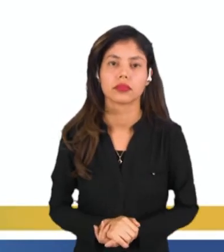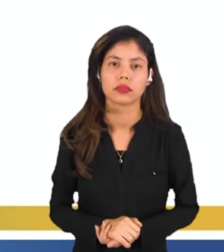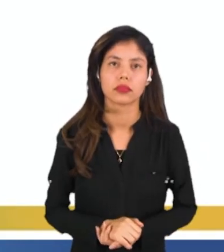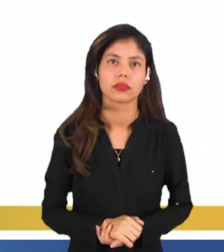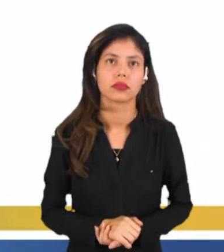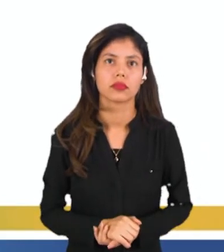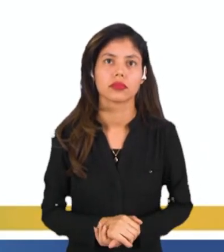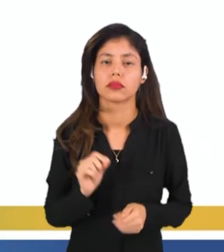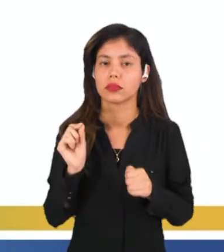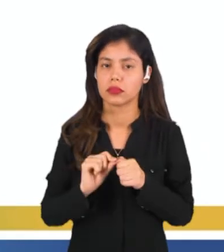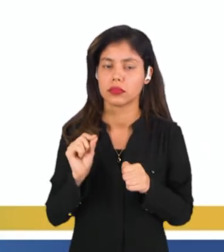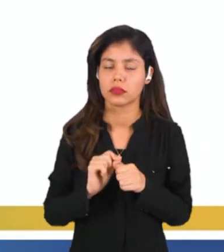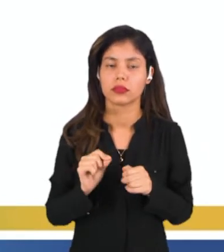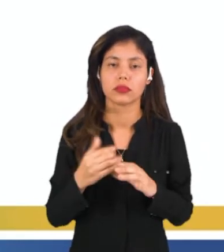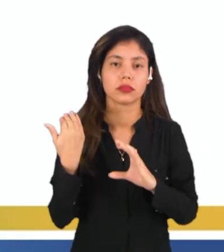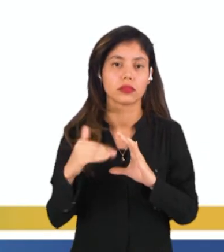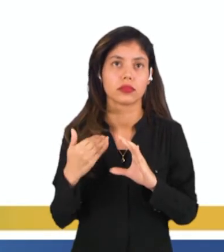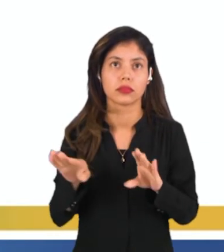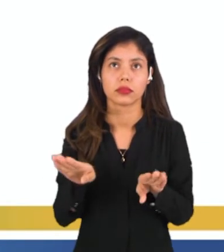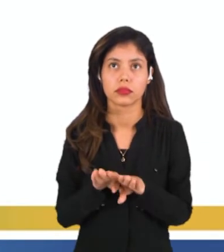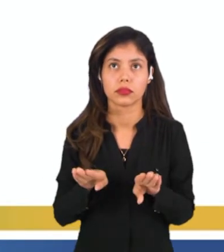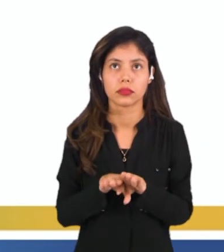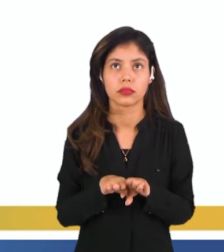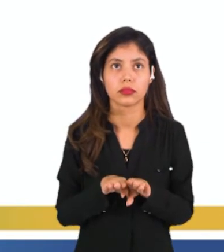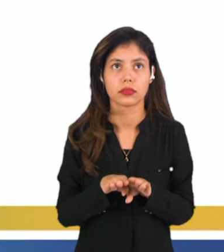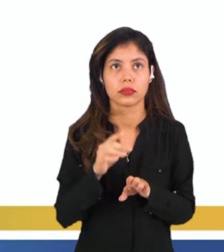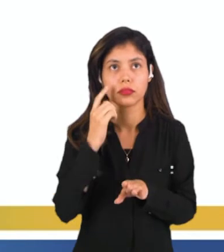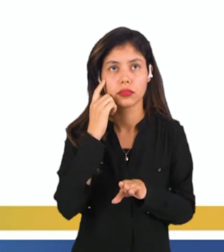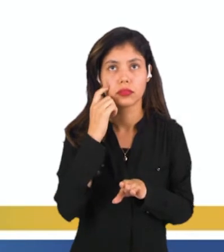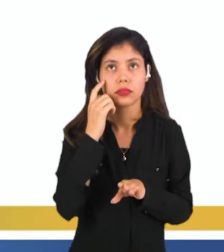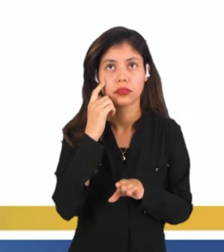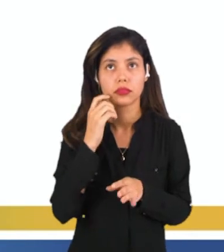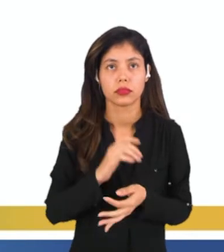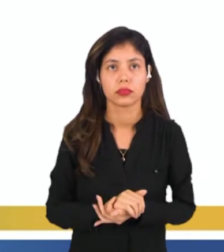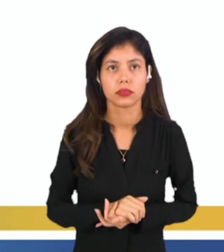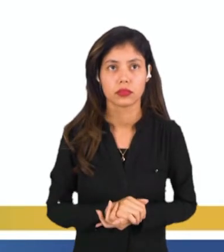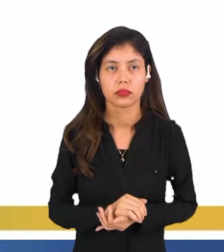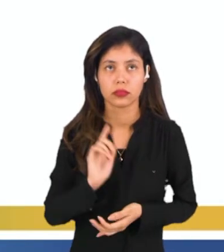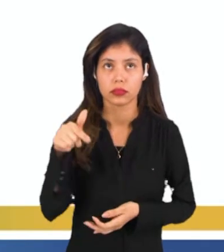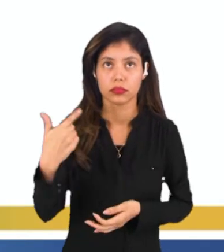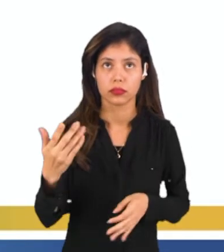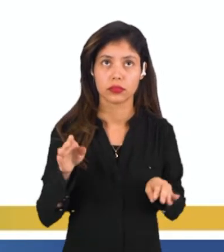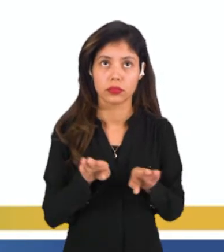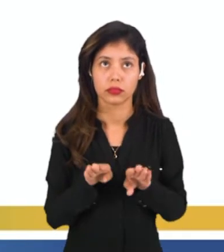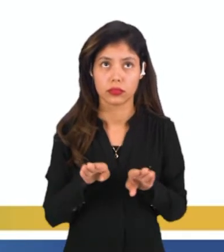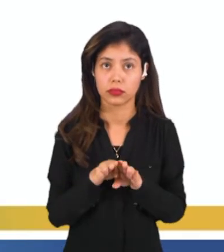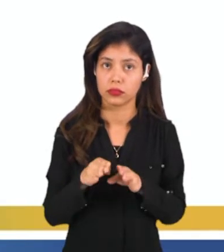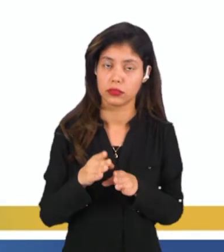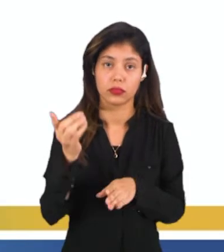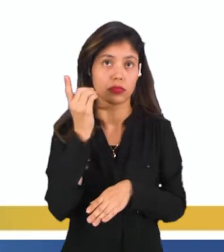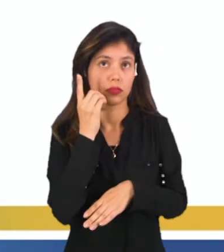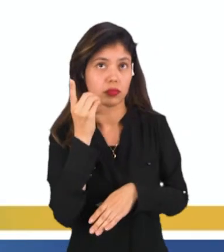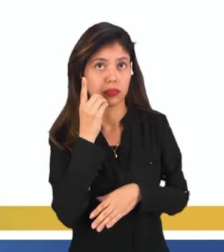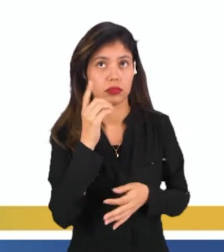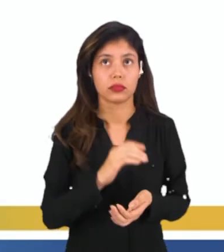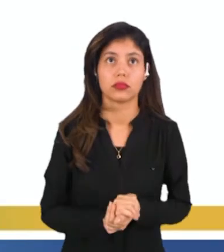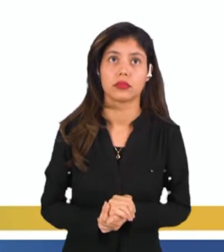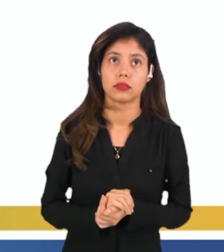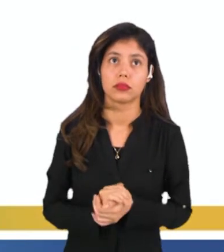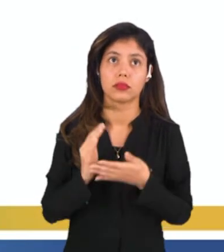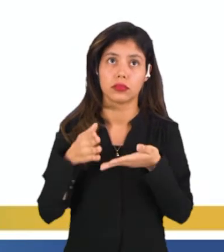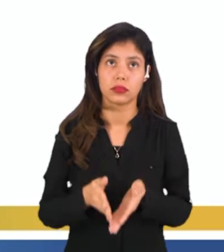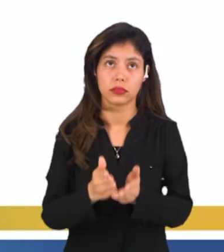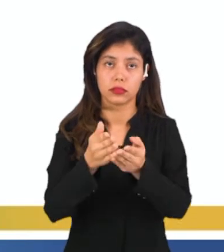de elaboração e publicação. Ok, nosotros tenemos otras datas,